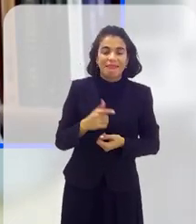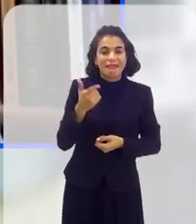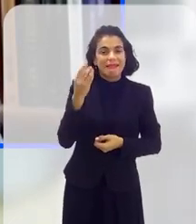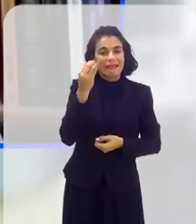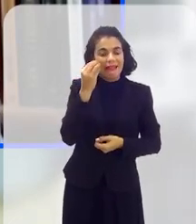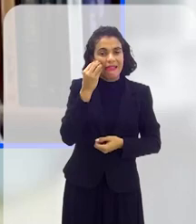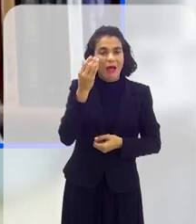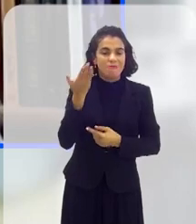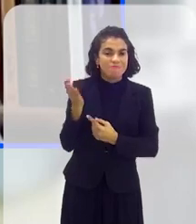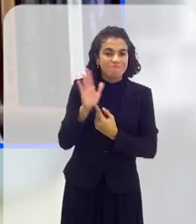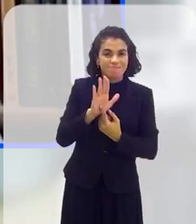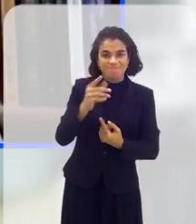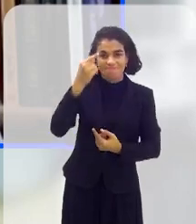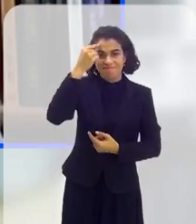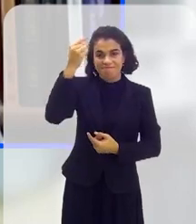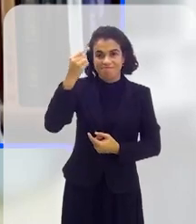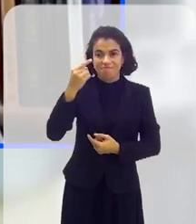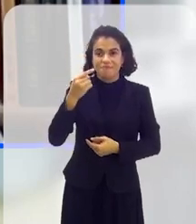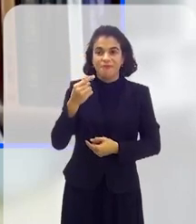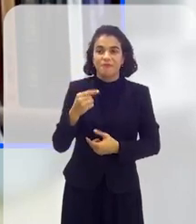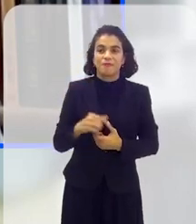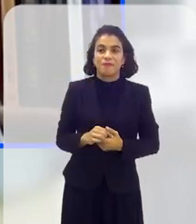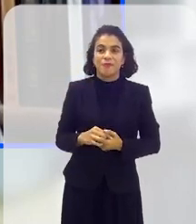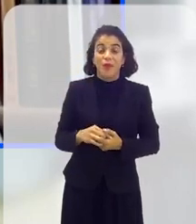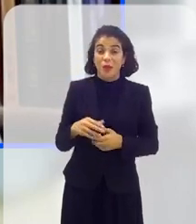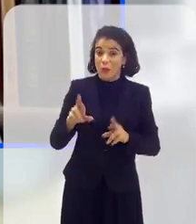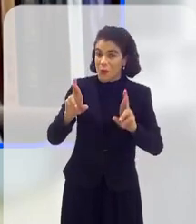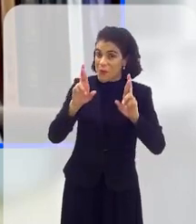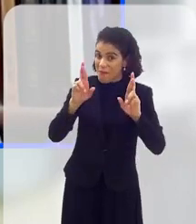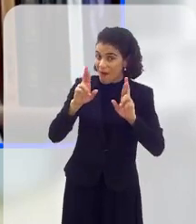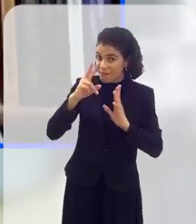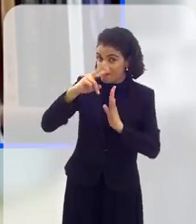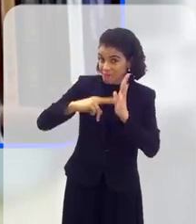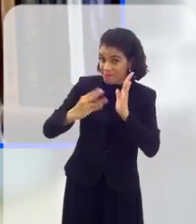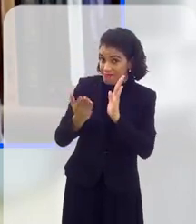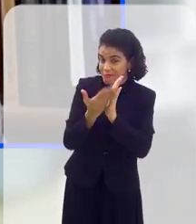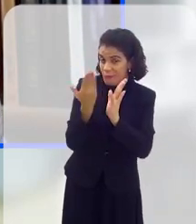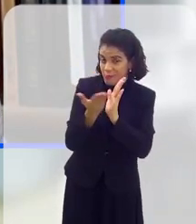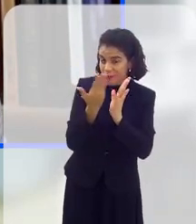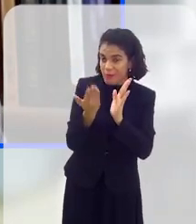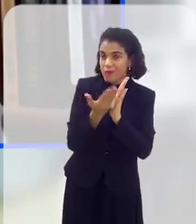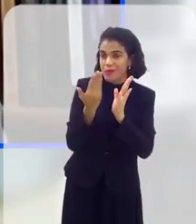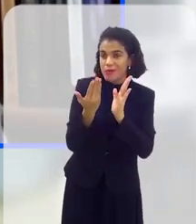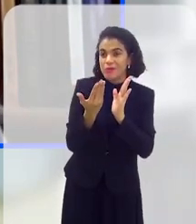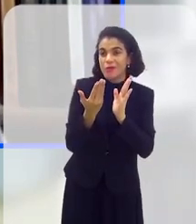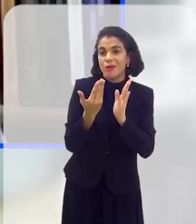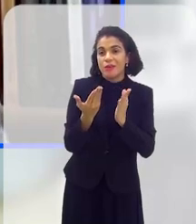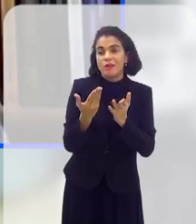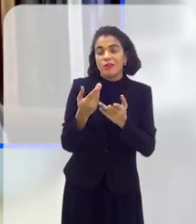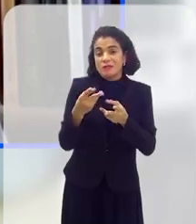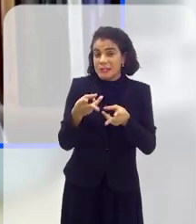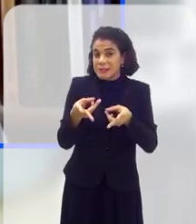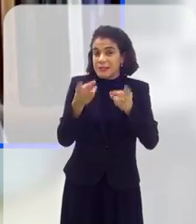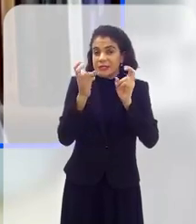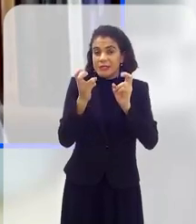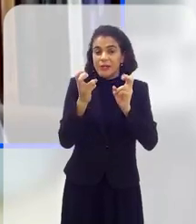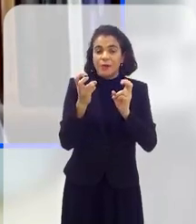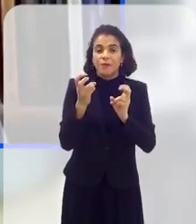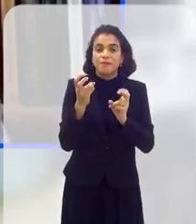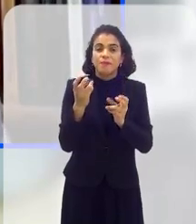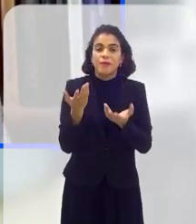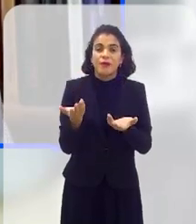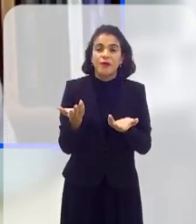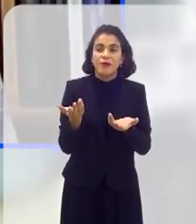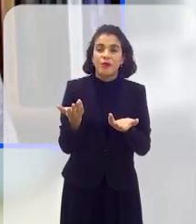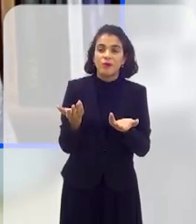do livro, resgatar essa ideia. E outra coisa, eu espero que leiam o livro, quando vocês lerem o livro, vocês vão